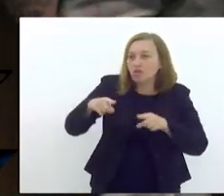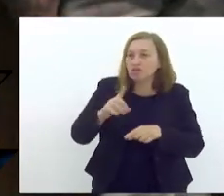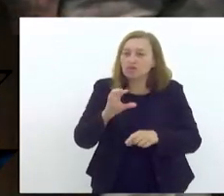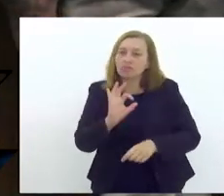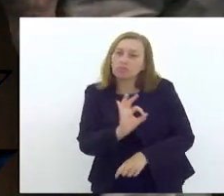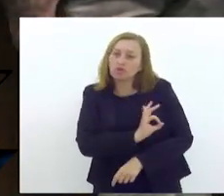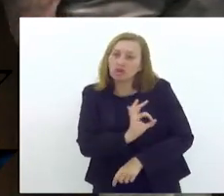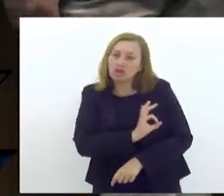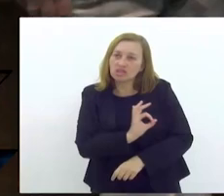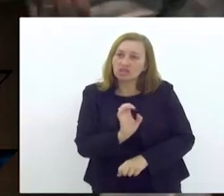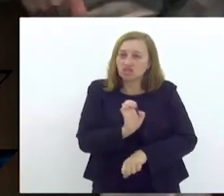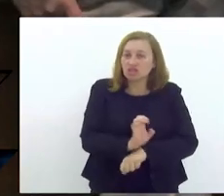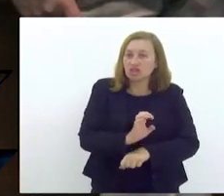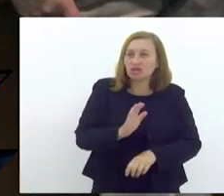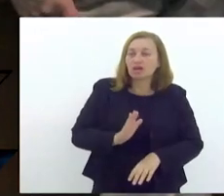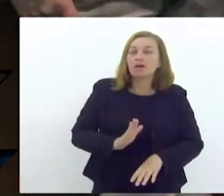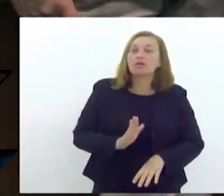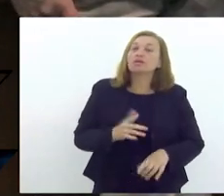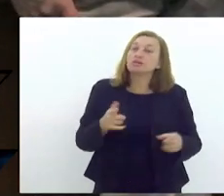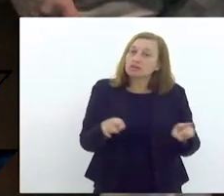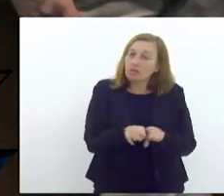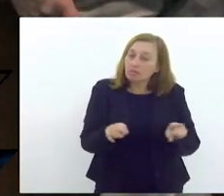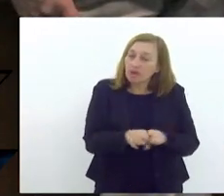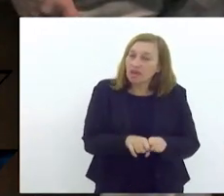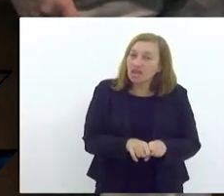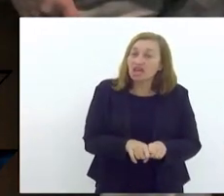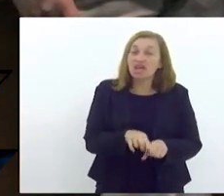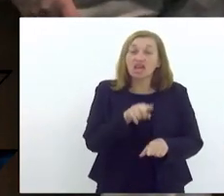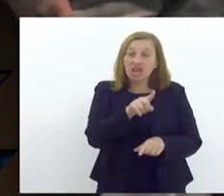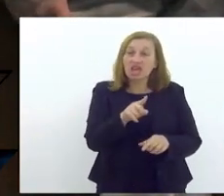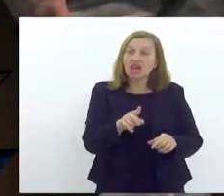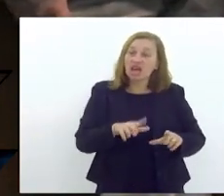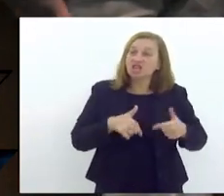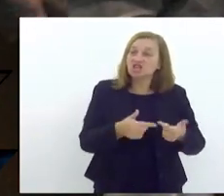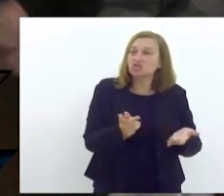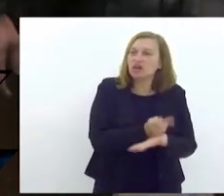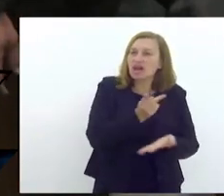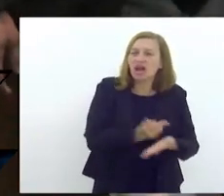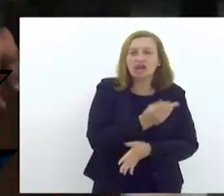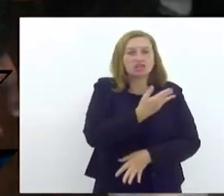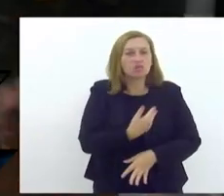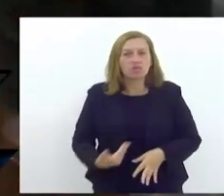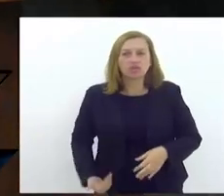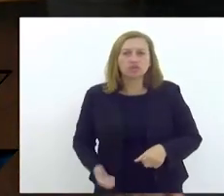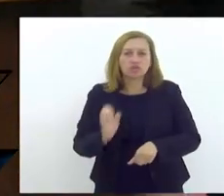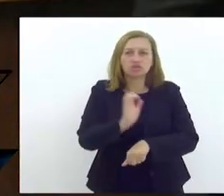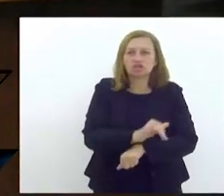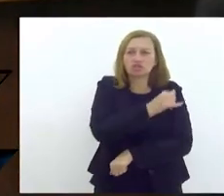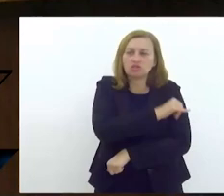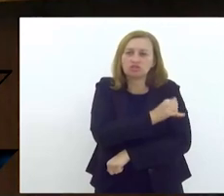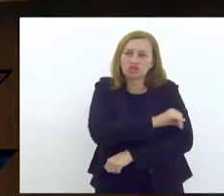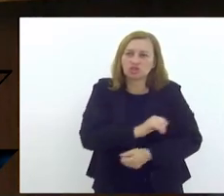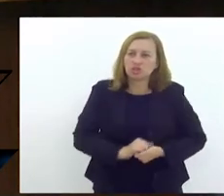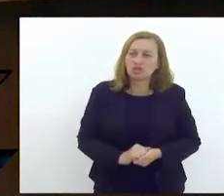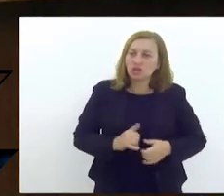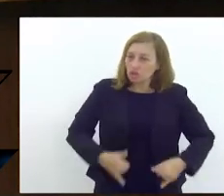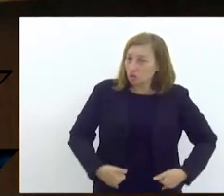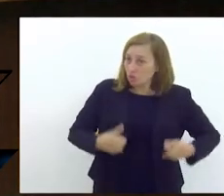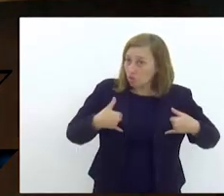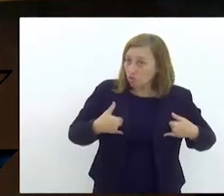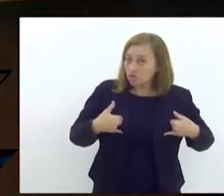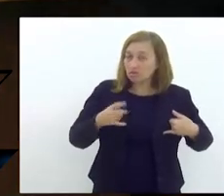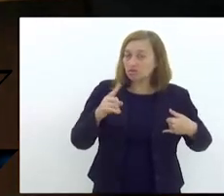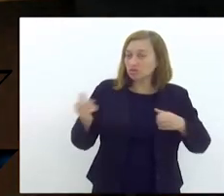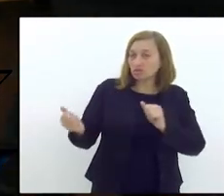desse estado mas diz respeito ainda ele fez com o governador do Estado do Rio de Janeiro que muito nos orgulha não